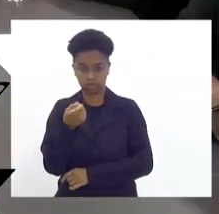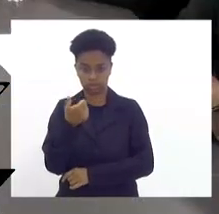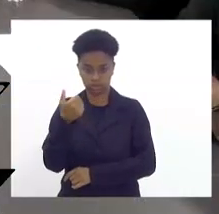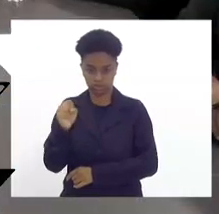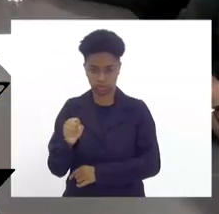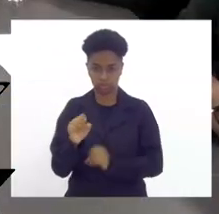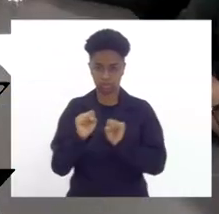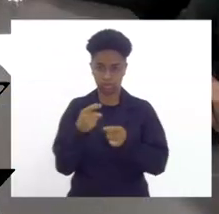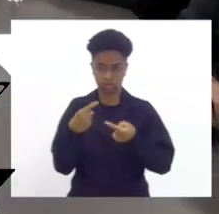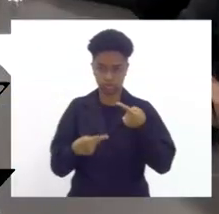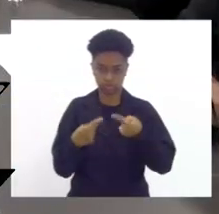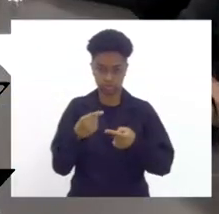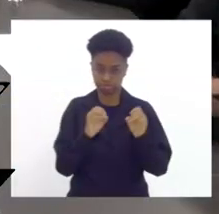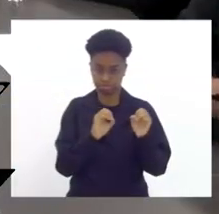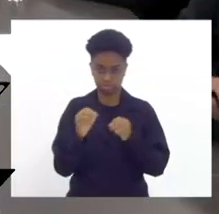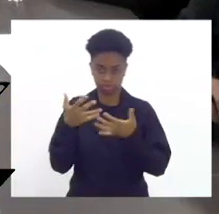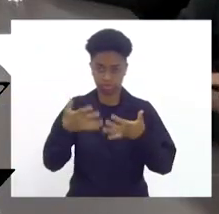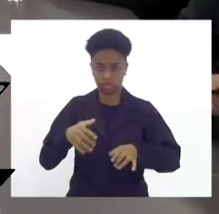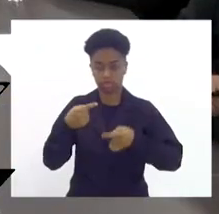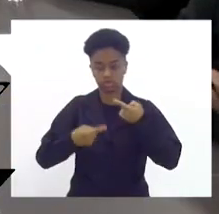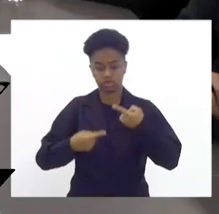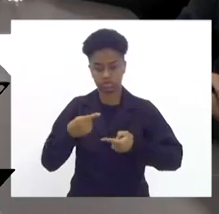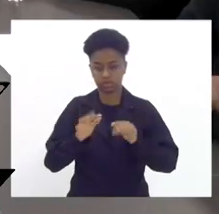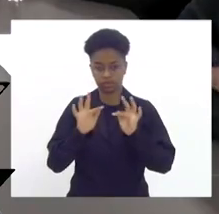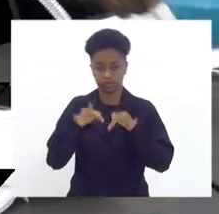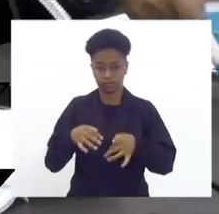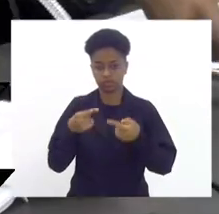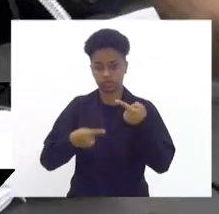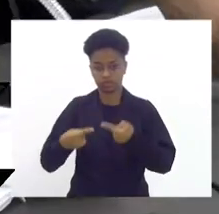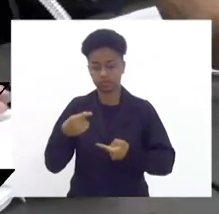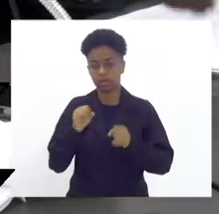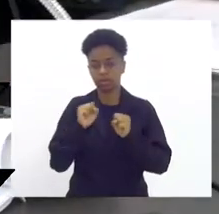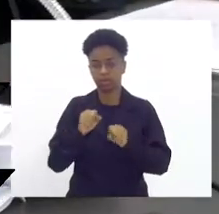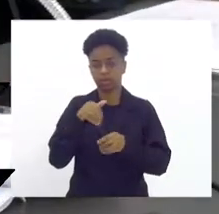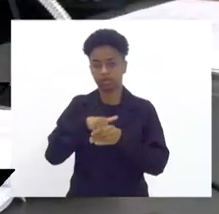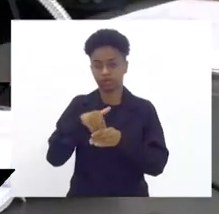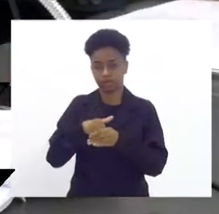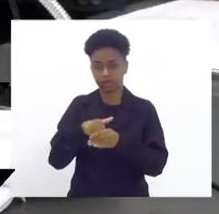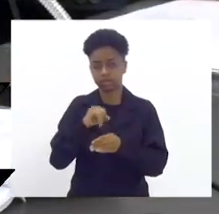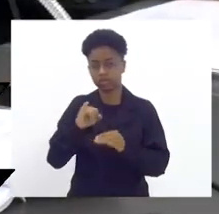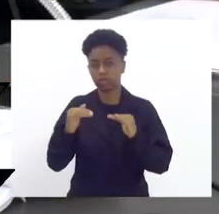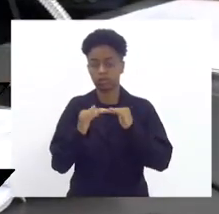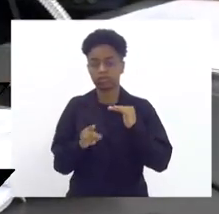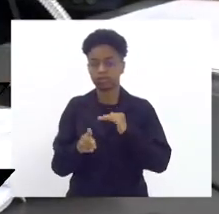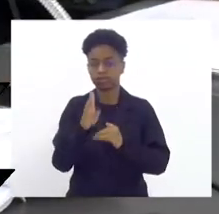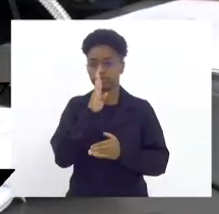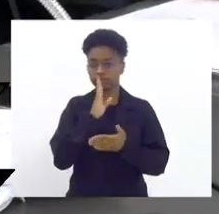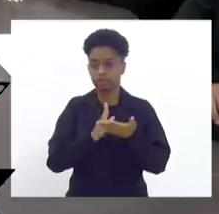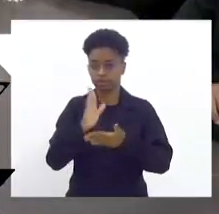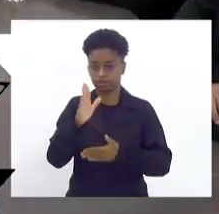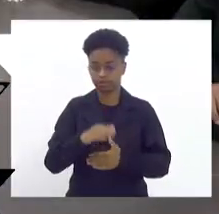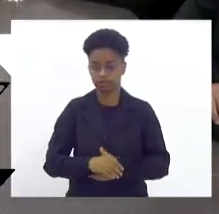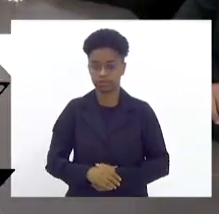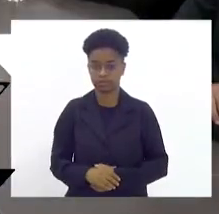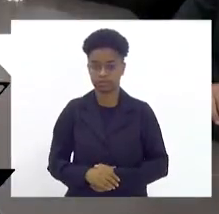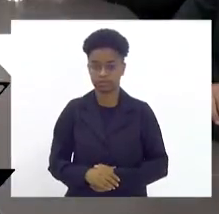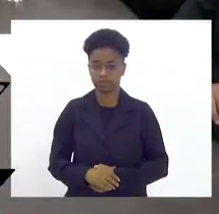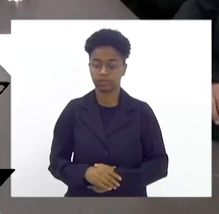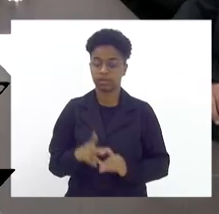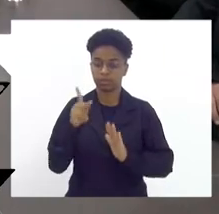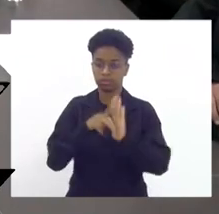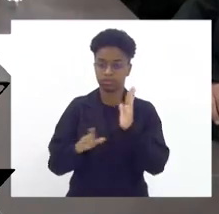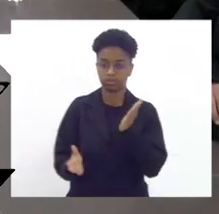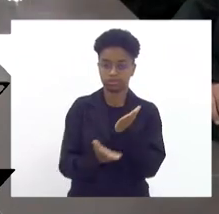2018. Em discussão. Não havendo o que queira discutir, encerrada a discussão. Em votação, os senhores que aprovam permaneçam como estão. Aprovado. O projeto vai a